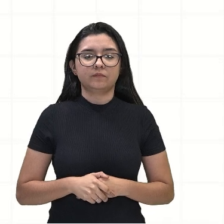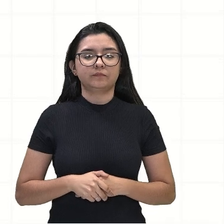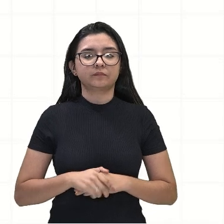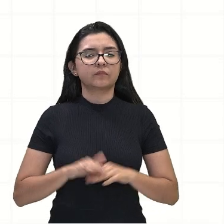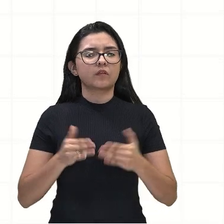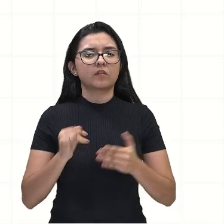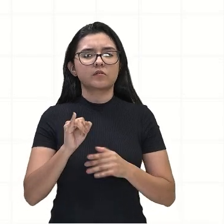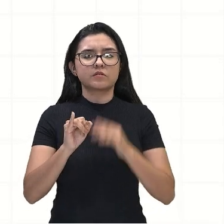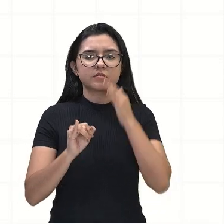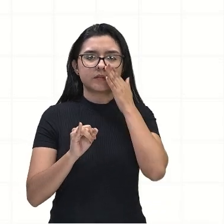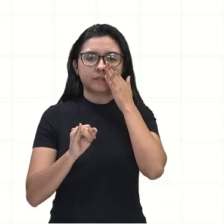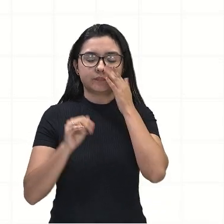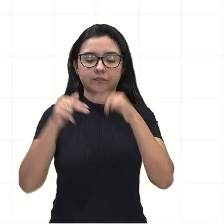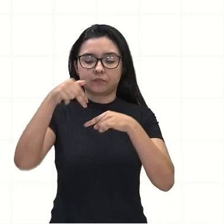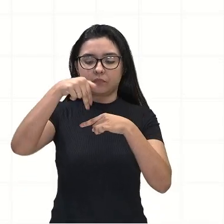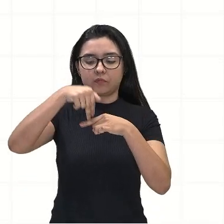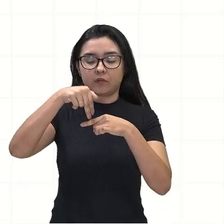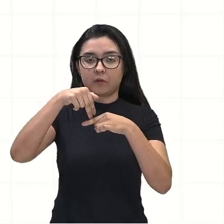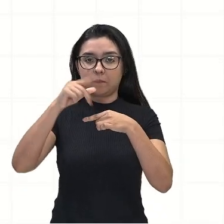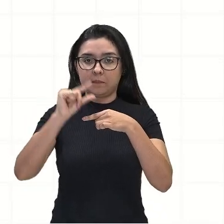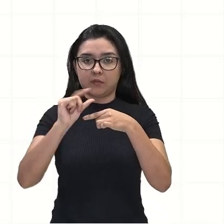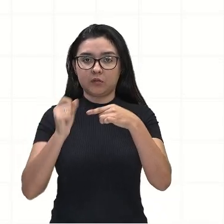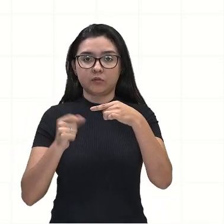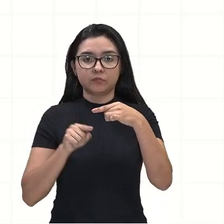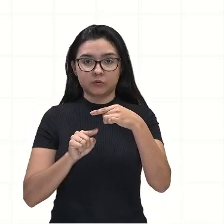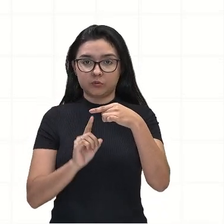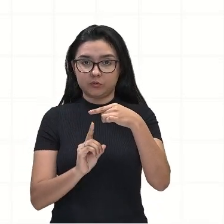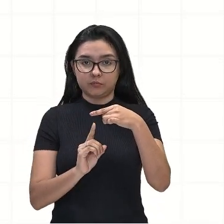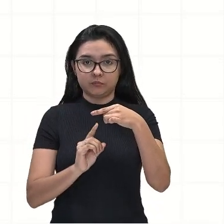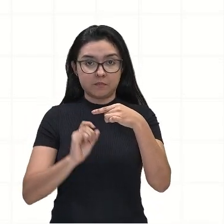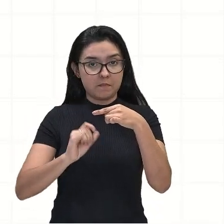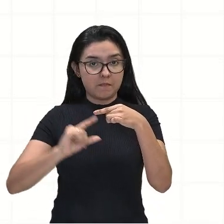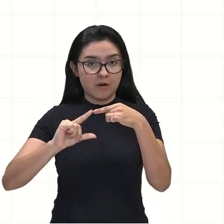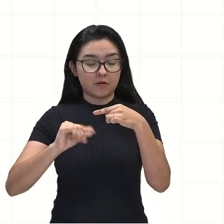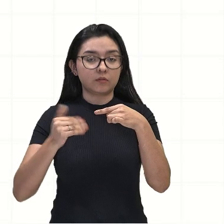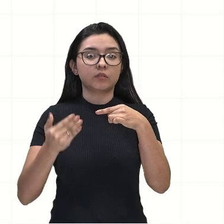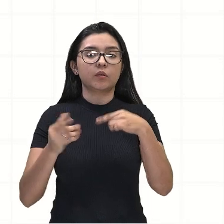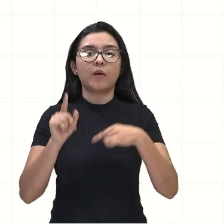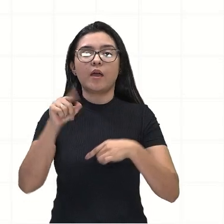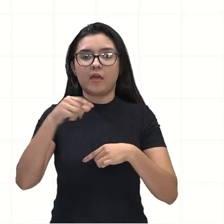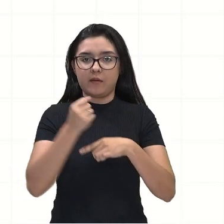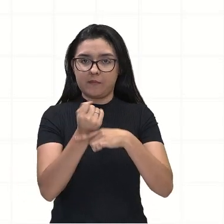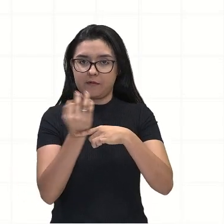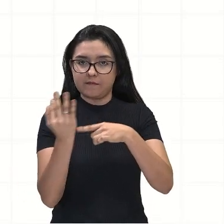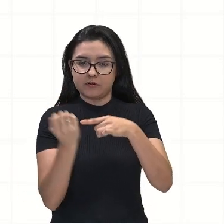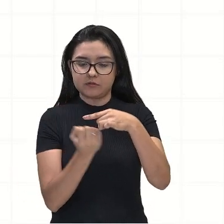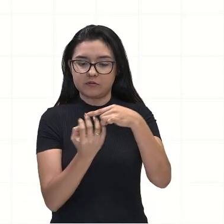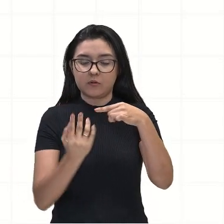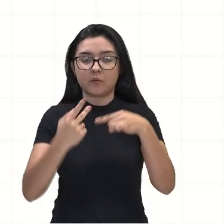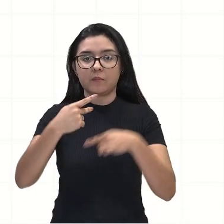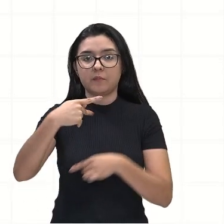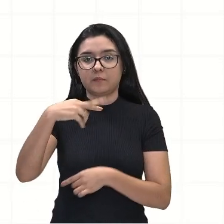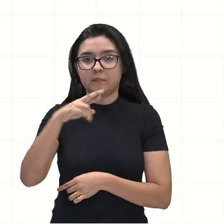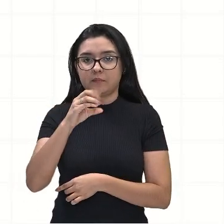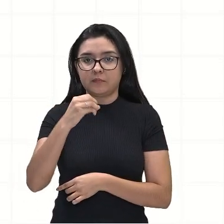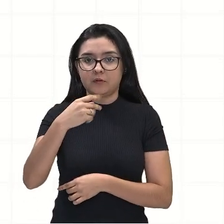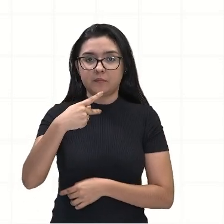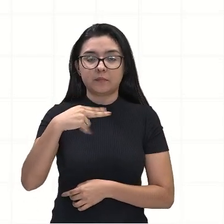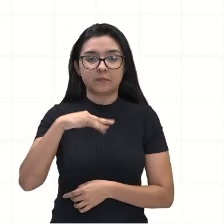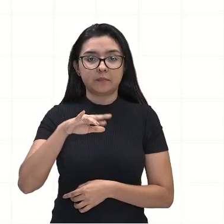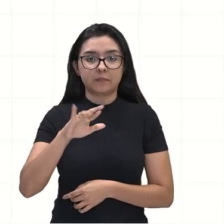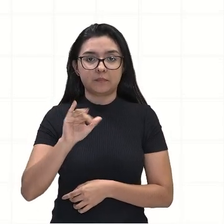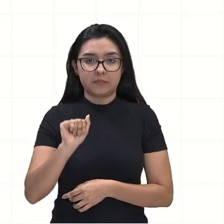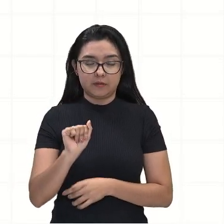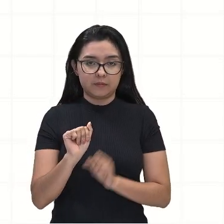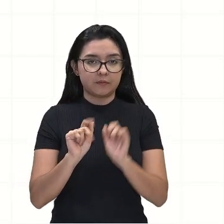o numerador é menor do que o denominador, então nós estamos diante de uma fração própria.